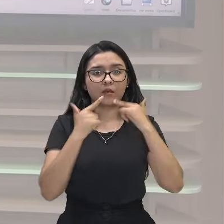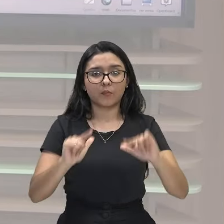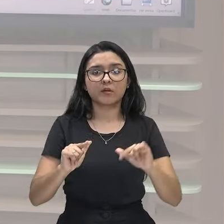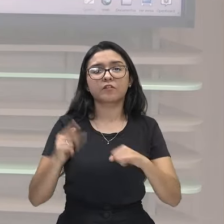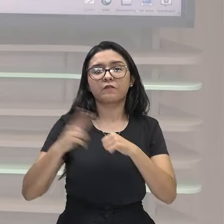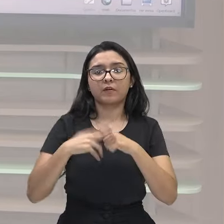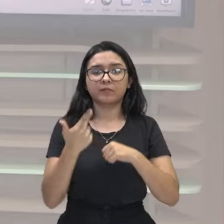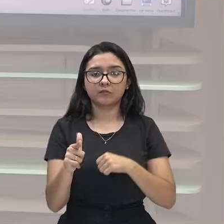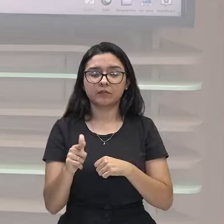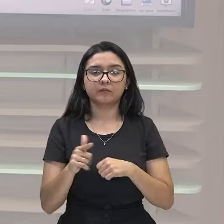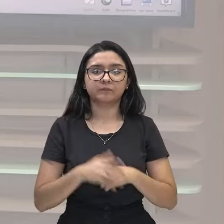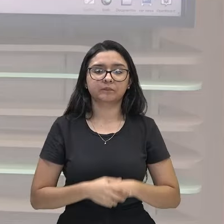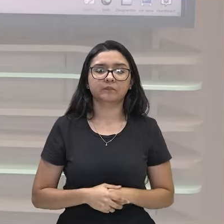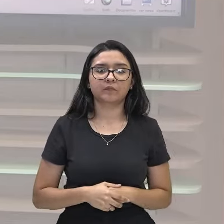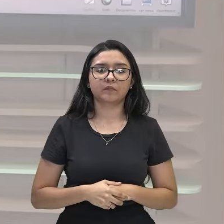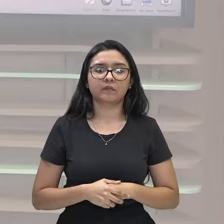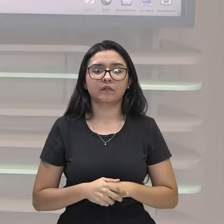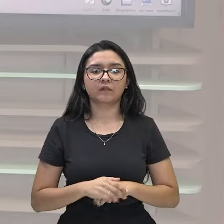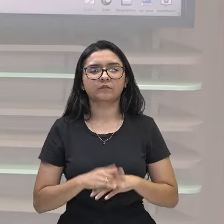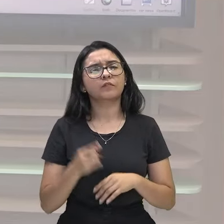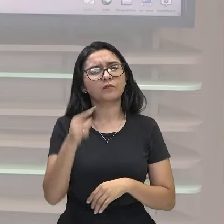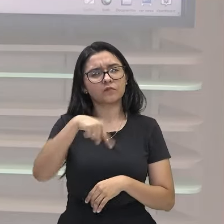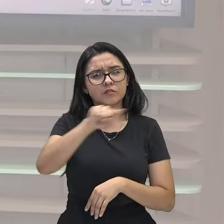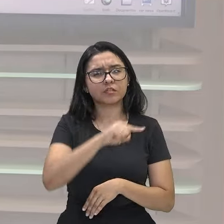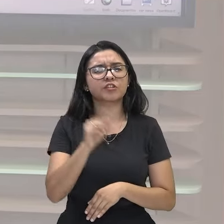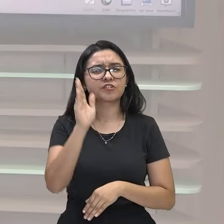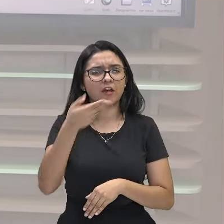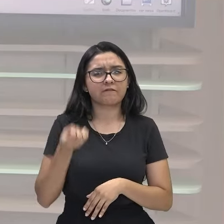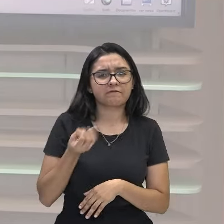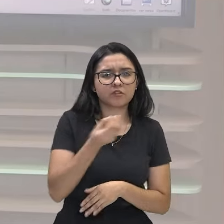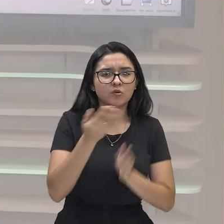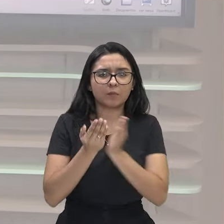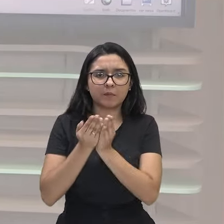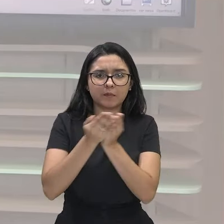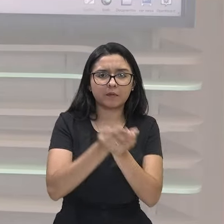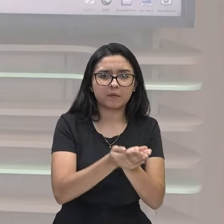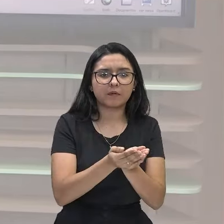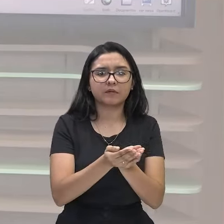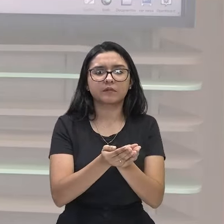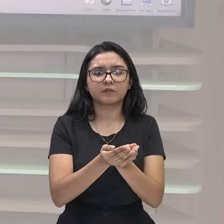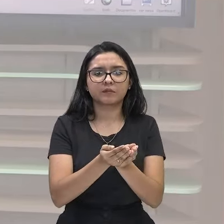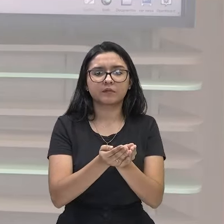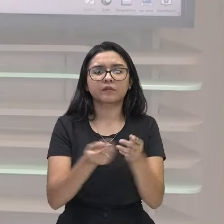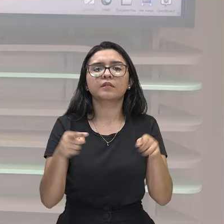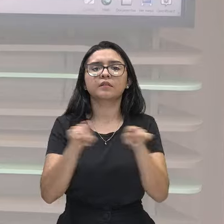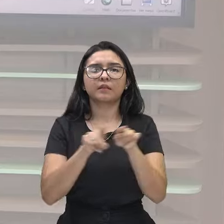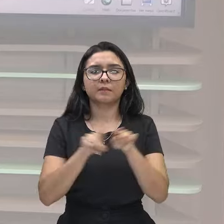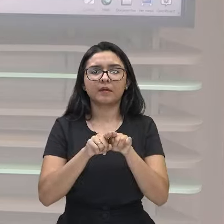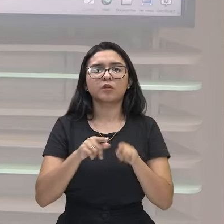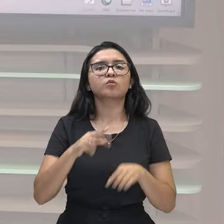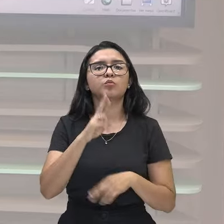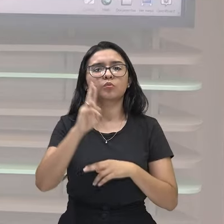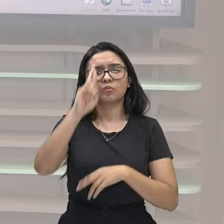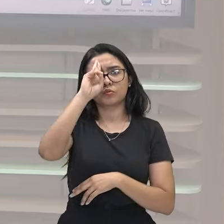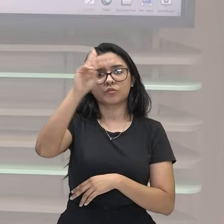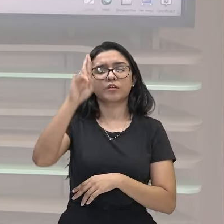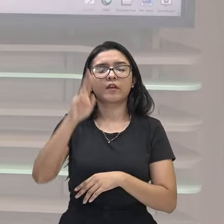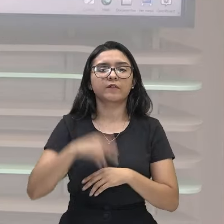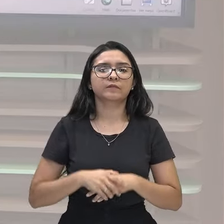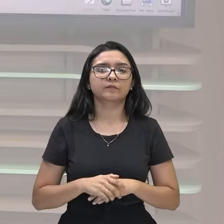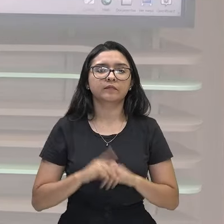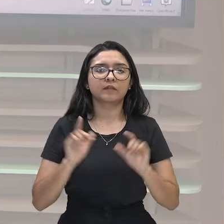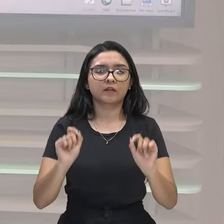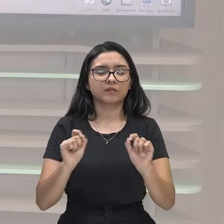verbal. A linguagem, quem já viajou de barco, vê o comando, né, que o comandante indica, né, aquela